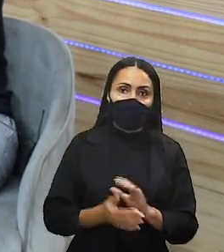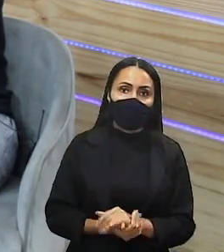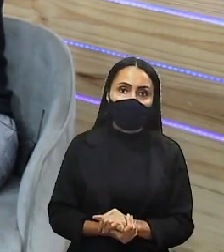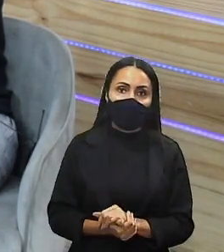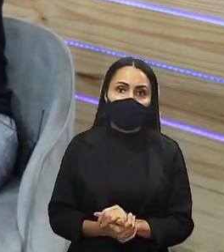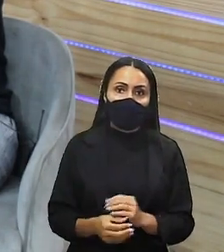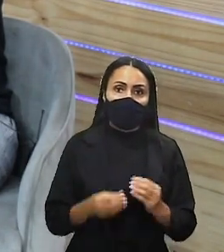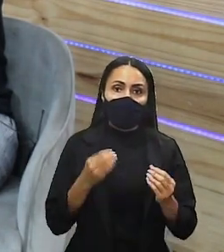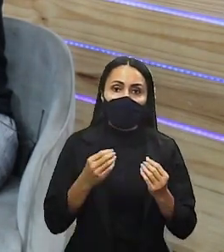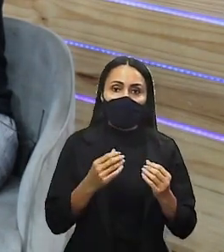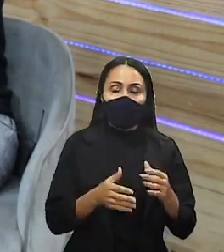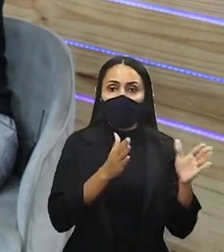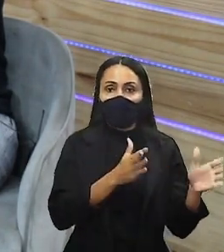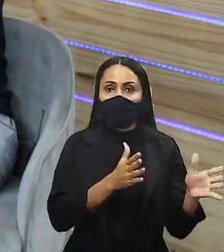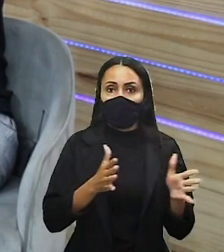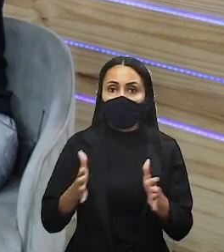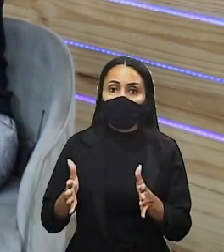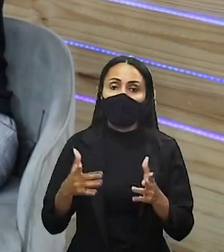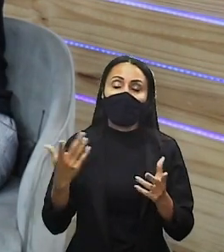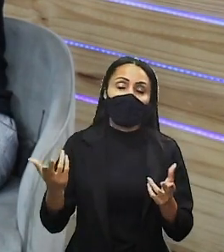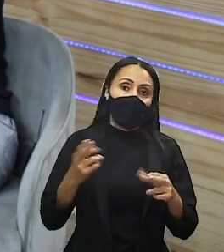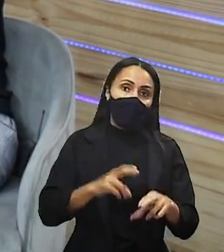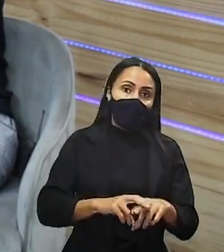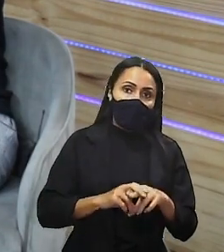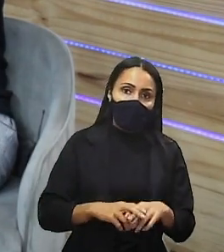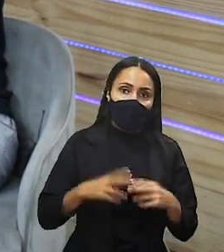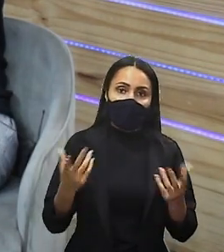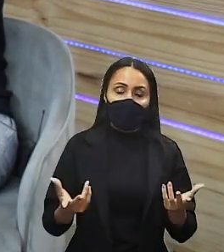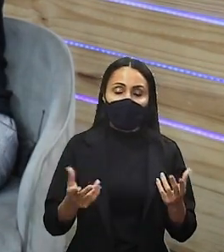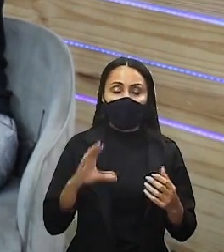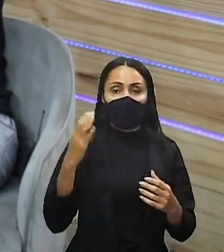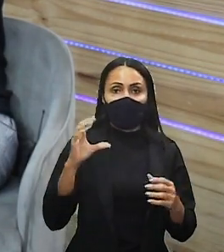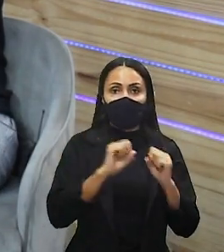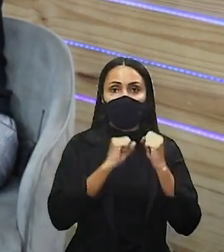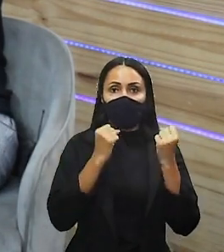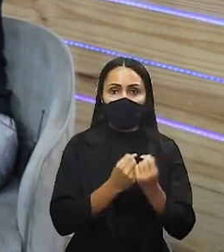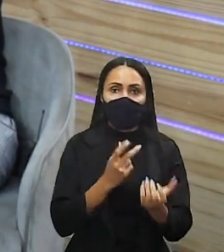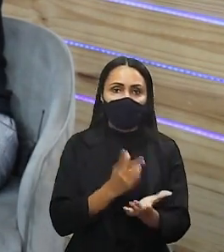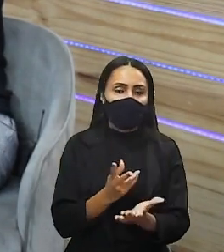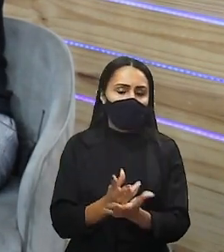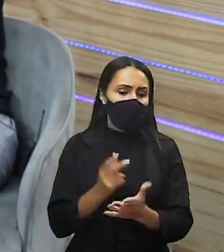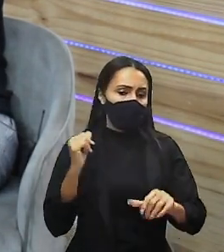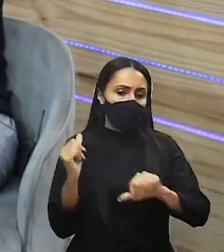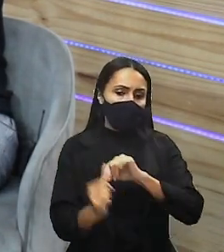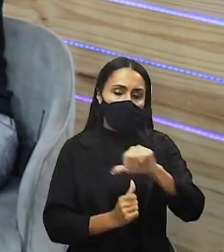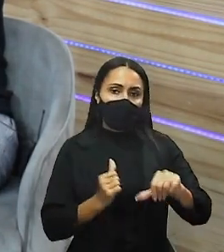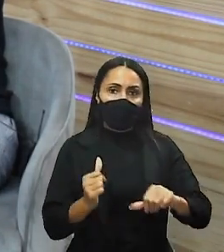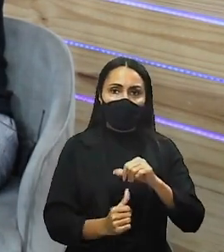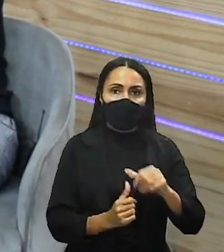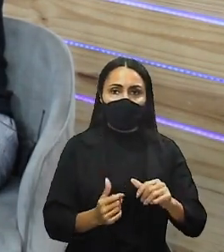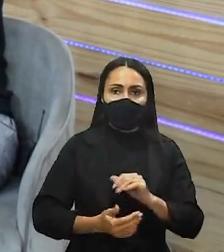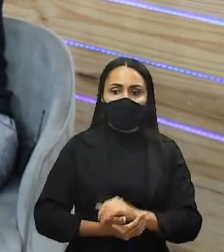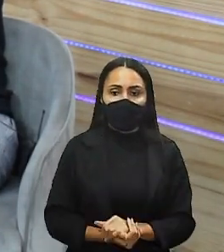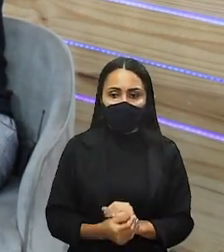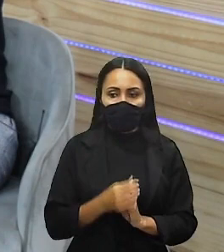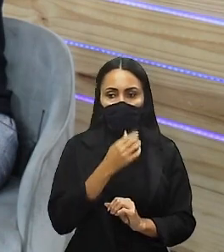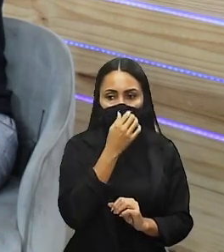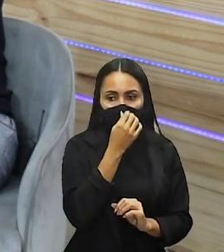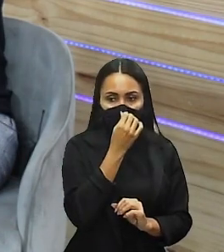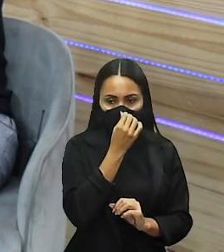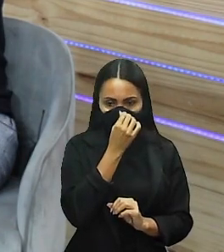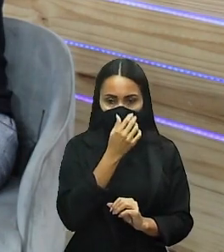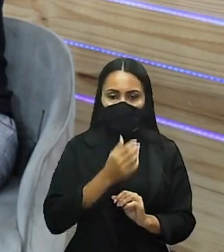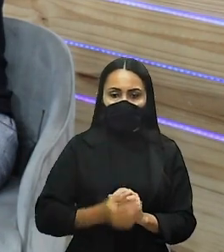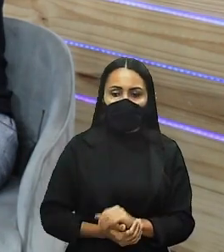sobre aquelas épocas. Então é por isso que as ciências sociais elas estão sempre em constante mudança, justamente por conta desses subsídios que